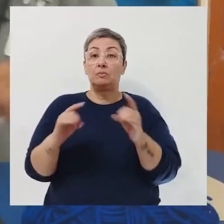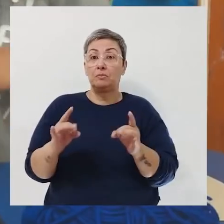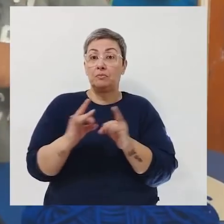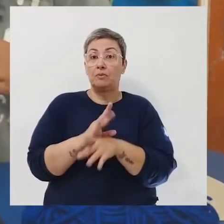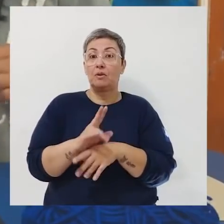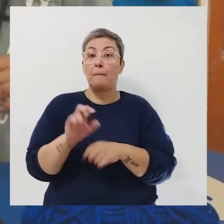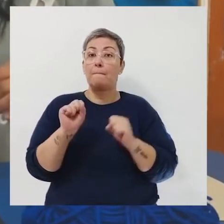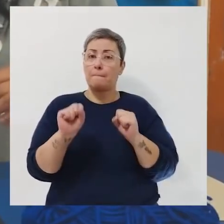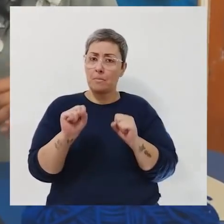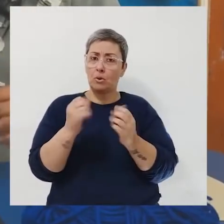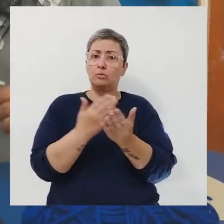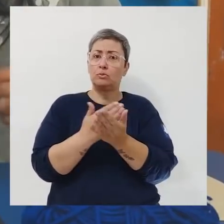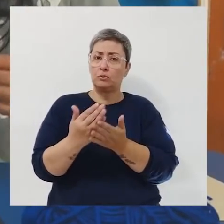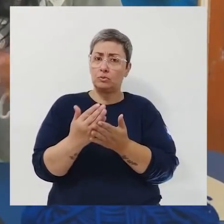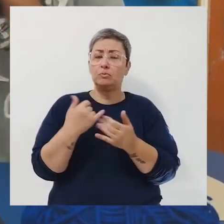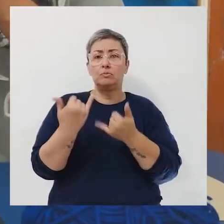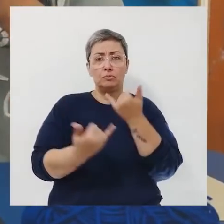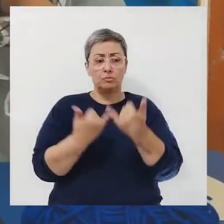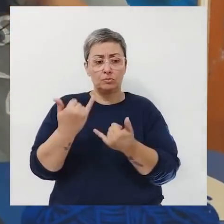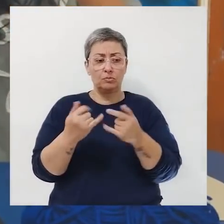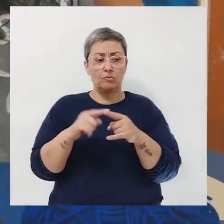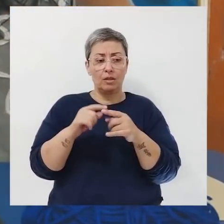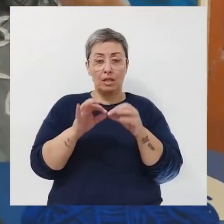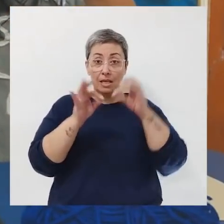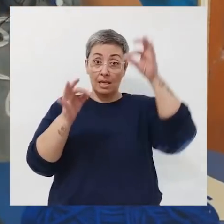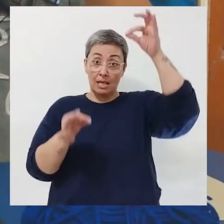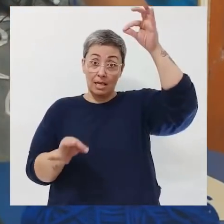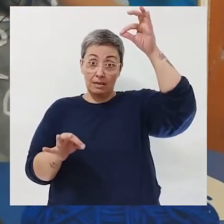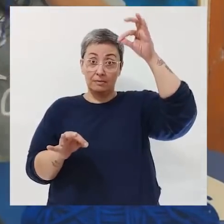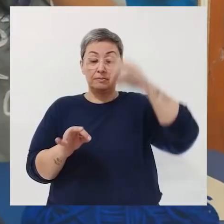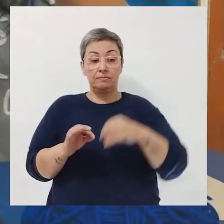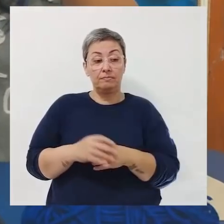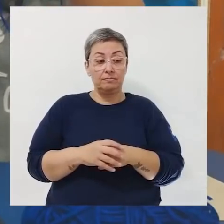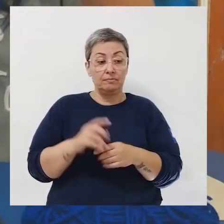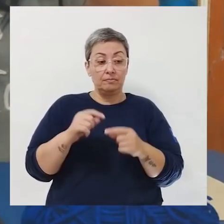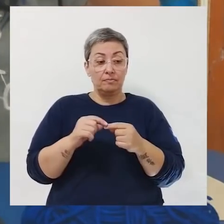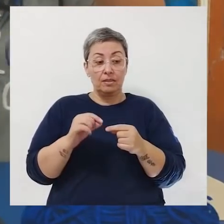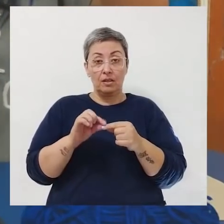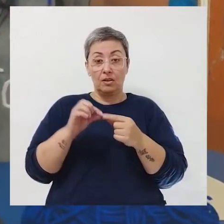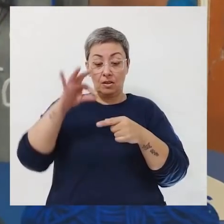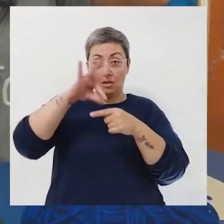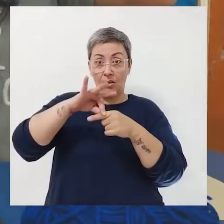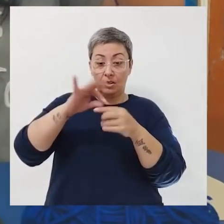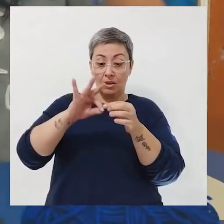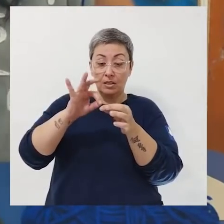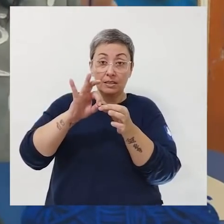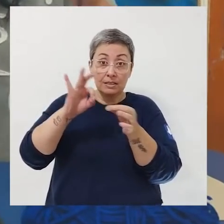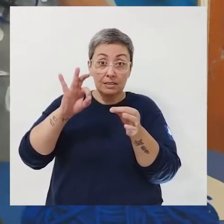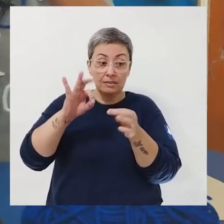Depois de pronto, a gente já pode começar. Aí você vai pegar a lã. A gente pegou o clipe e deu